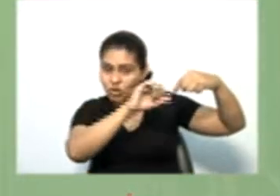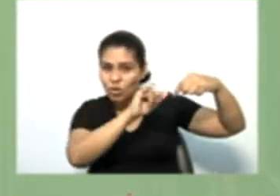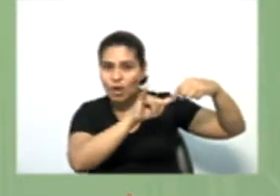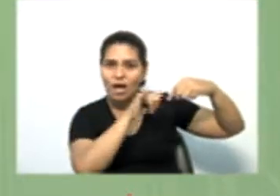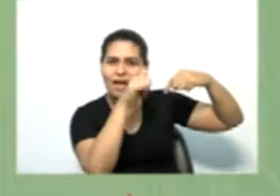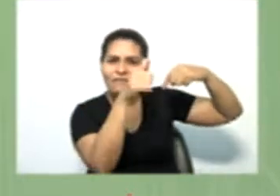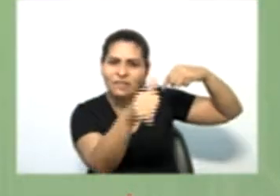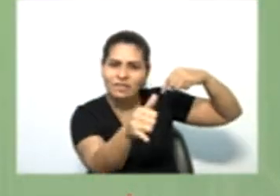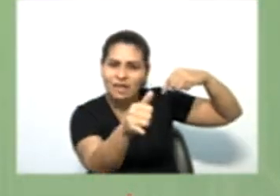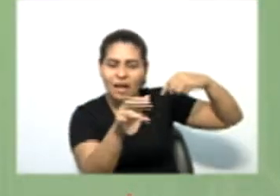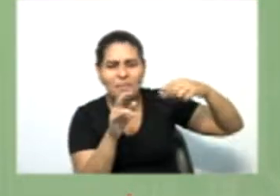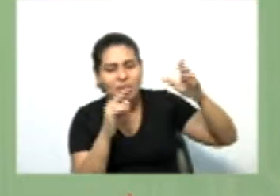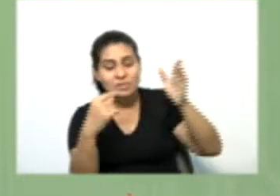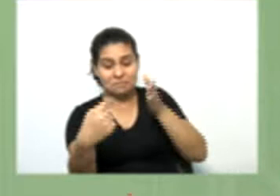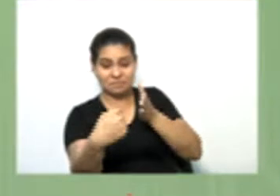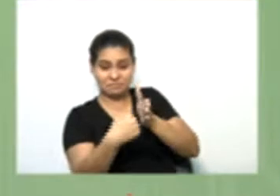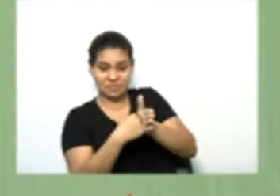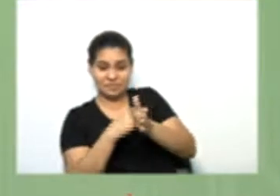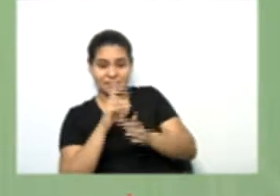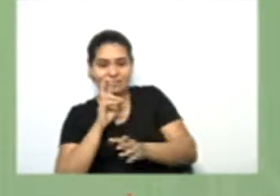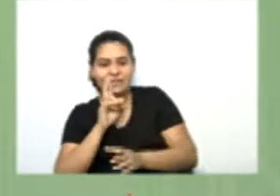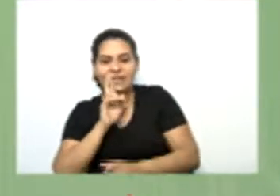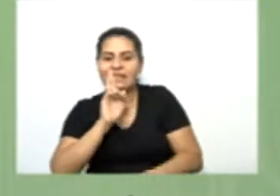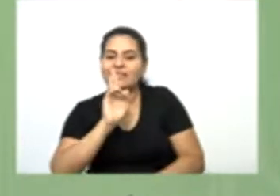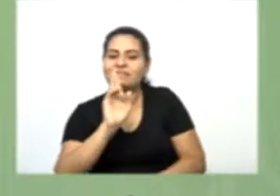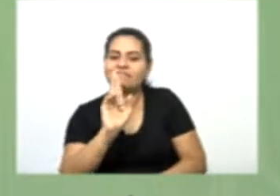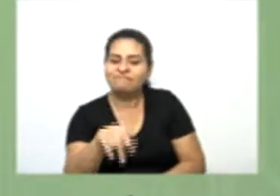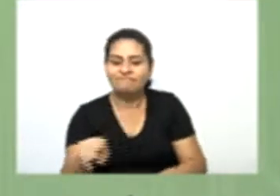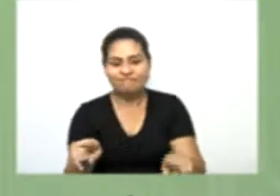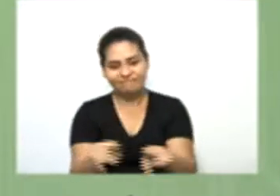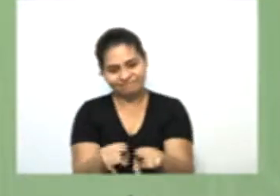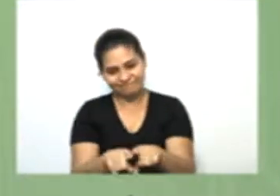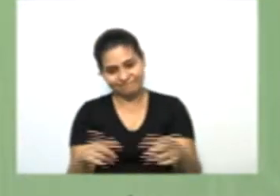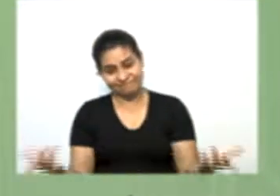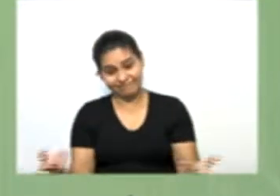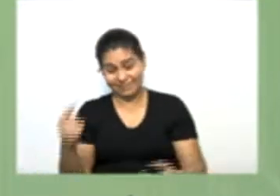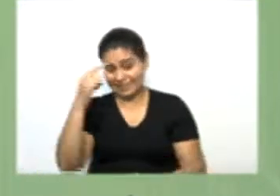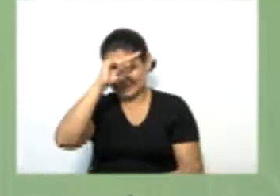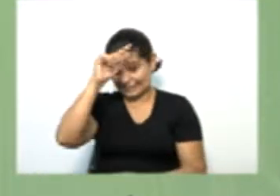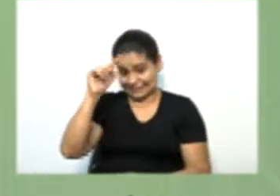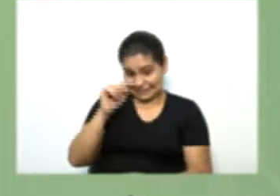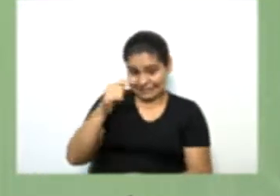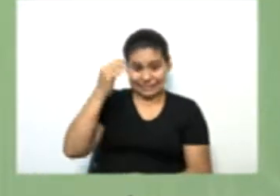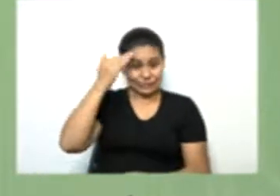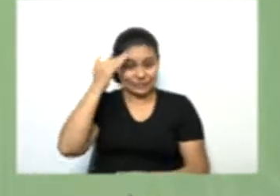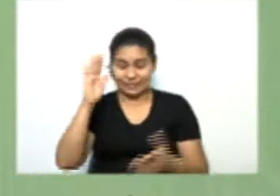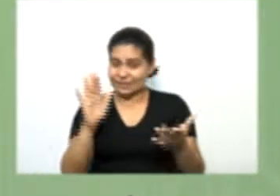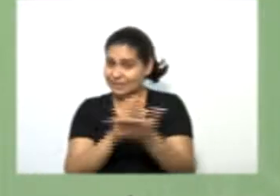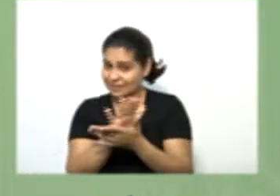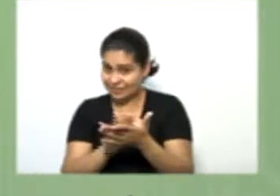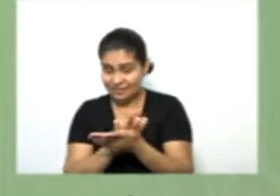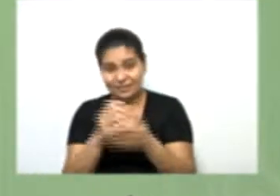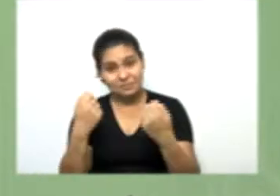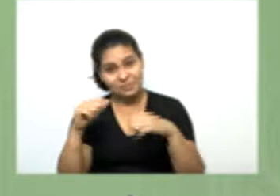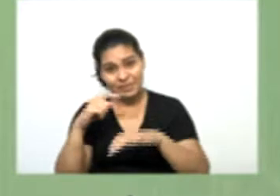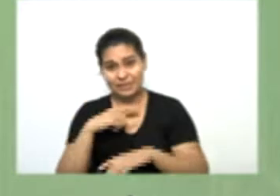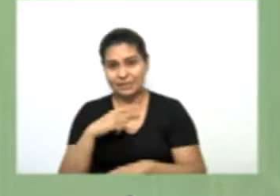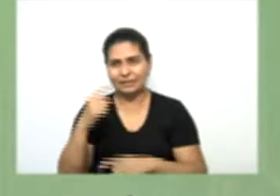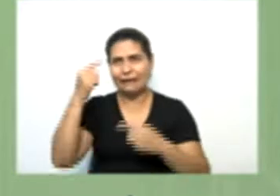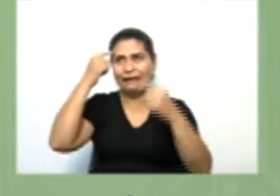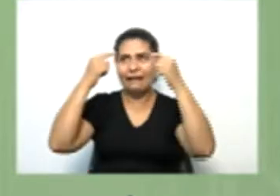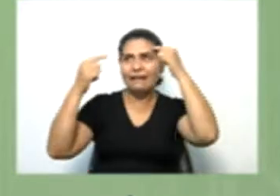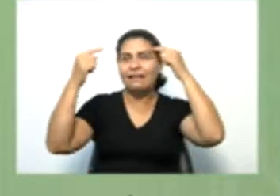uma resposta para que a outra parte não fique com dúvidas e, de repente, comece a tirar as